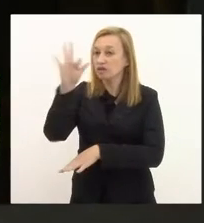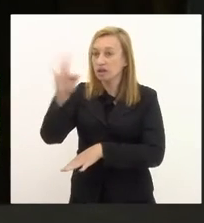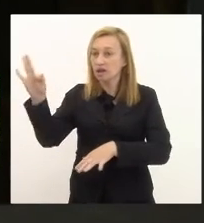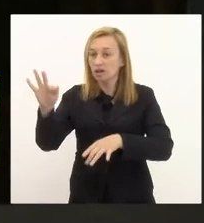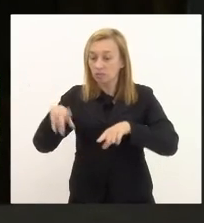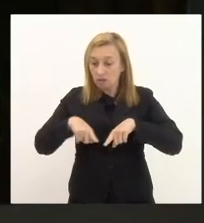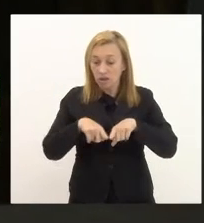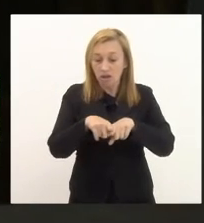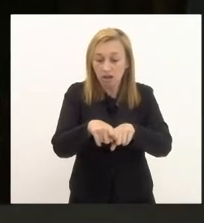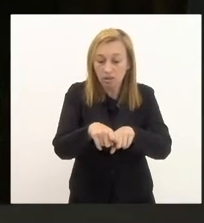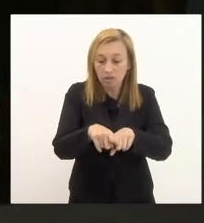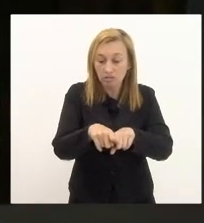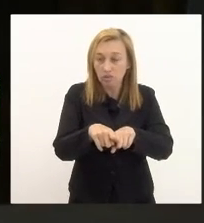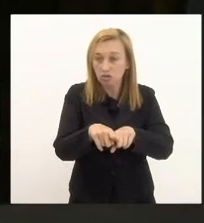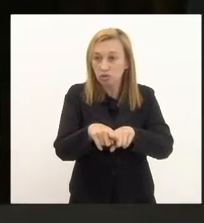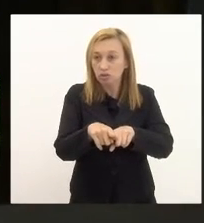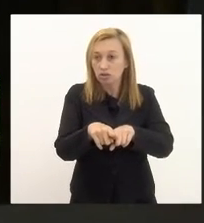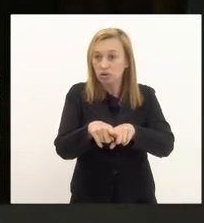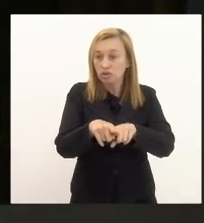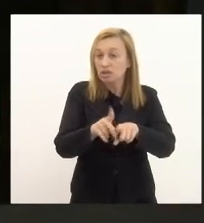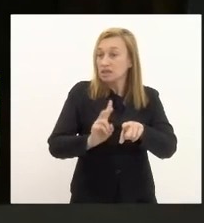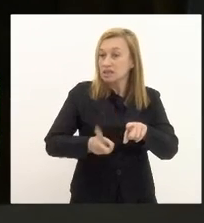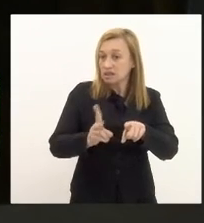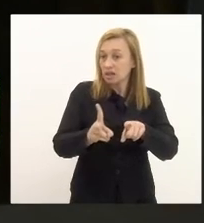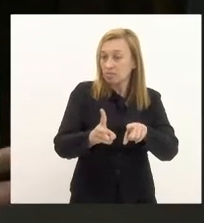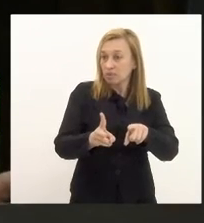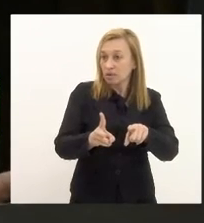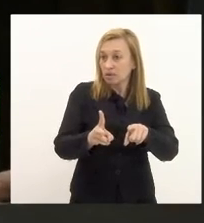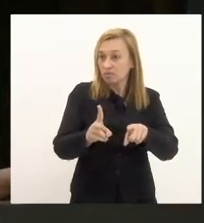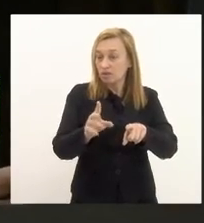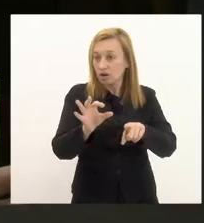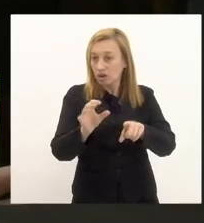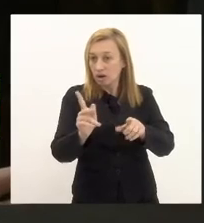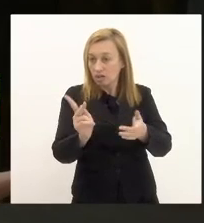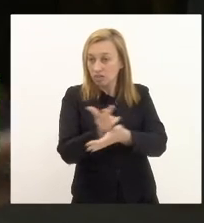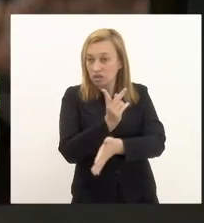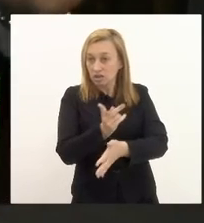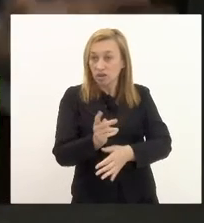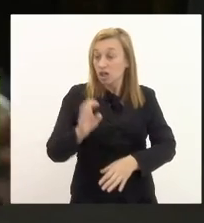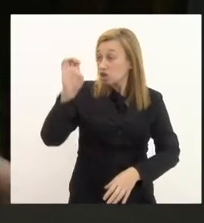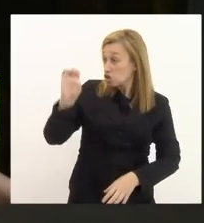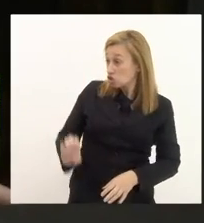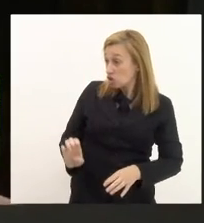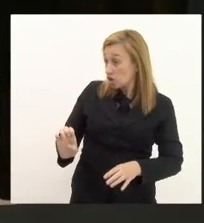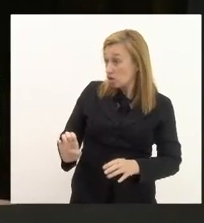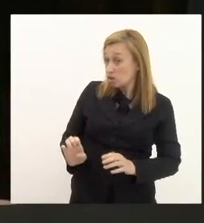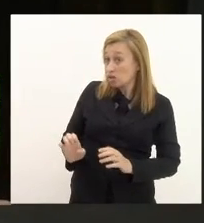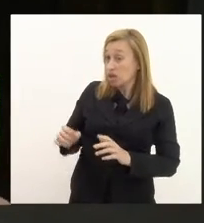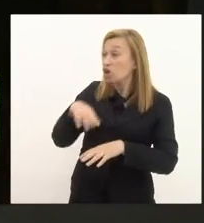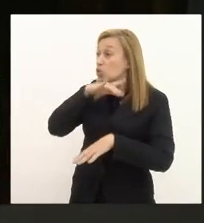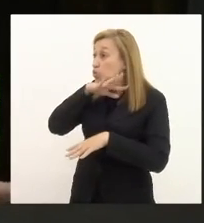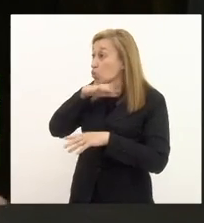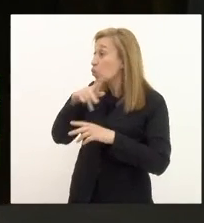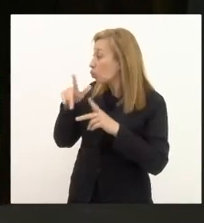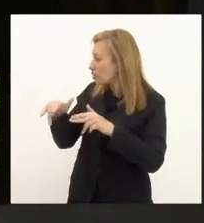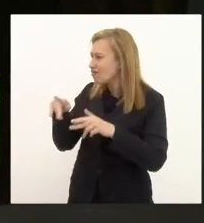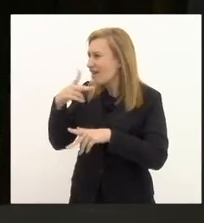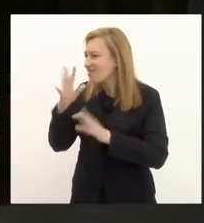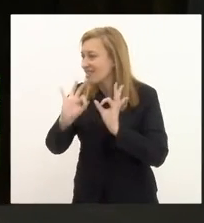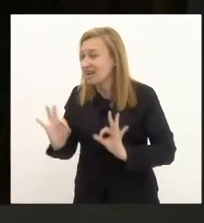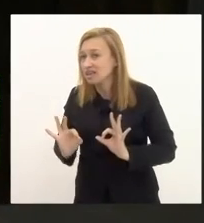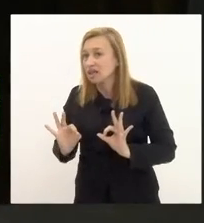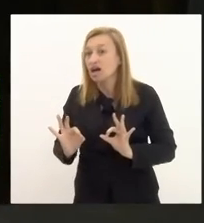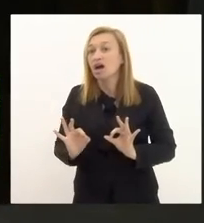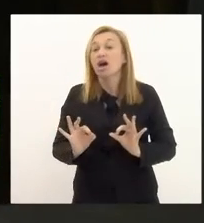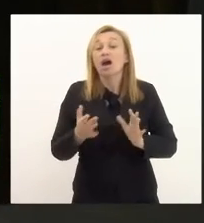alinhamento do governo estadual governo federal sempre foi pretendido quando eram os governos de esquerda quero todos farinha do mesmo saco ninguém falava